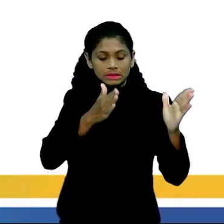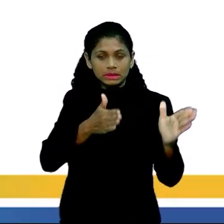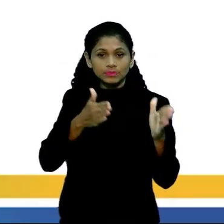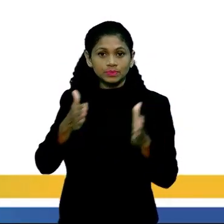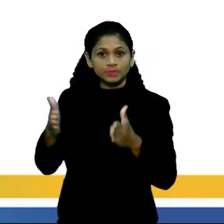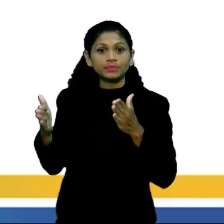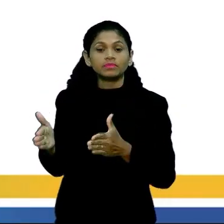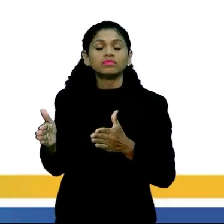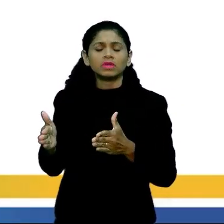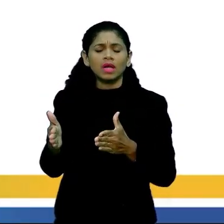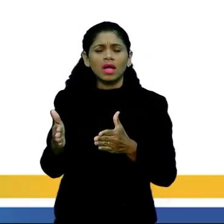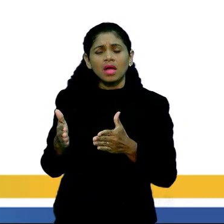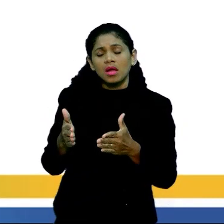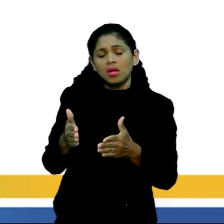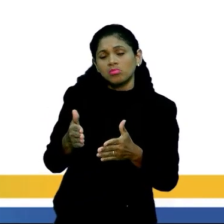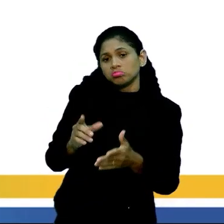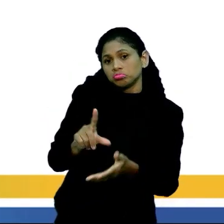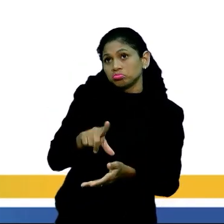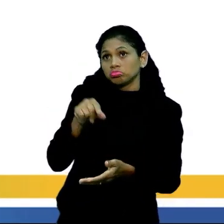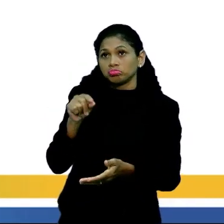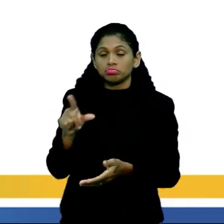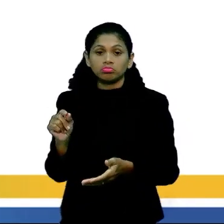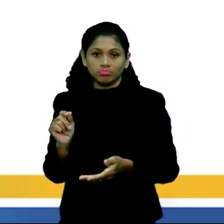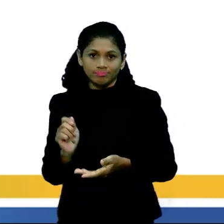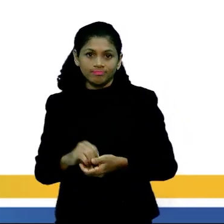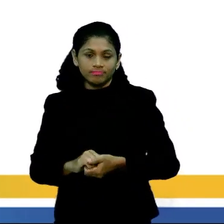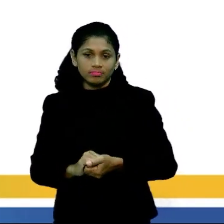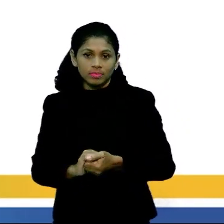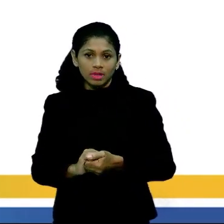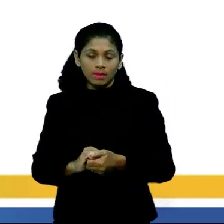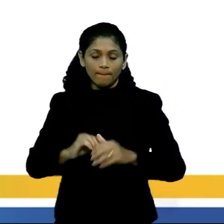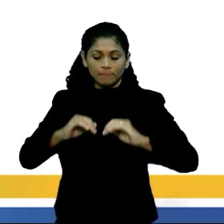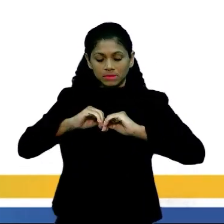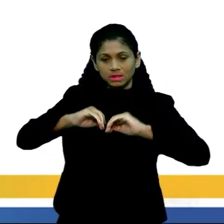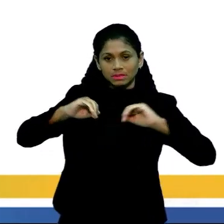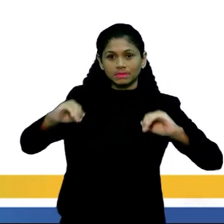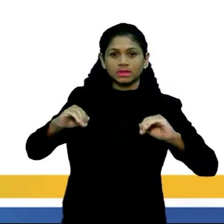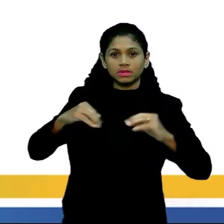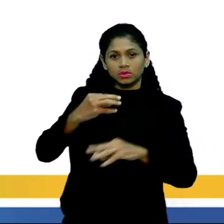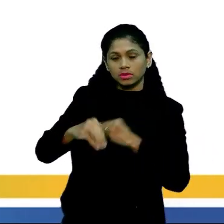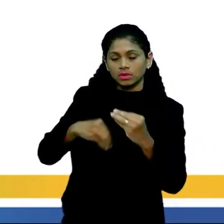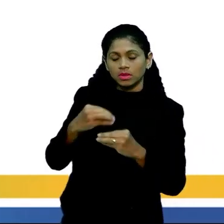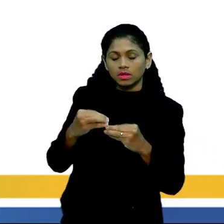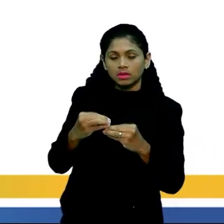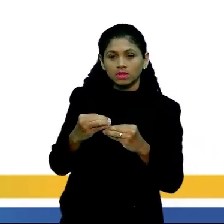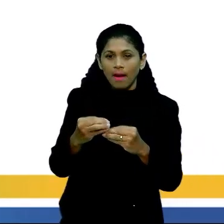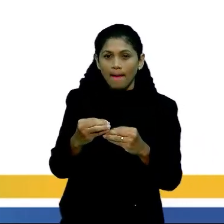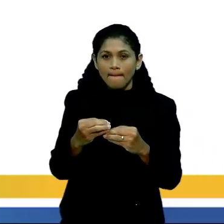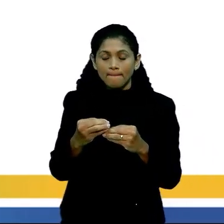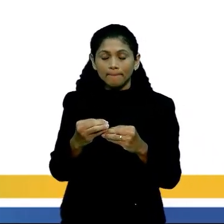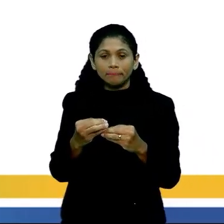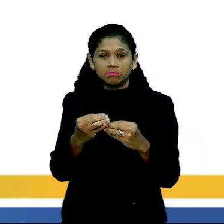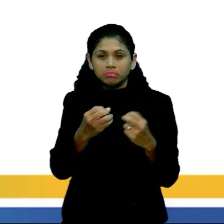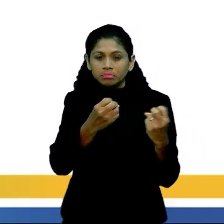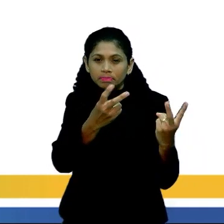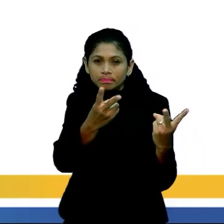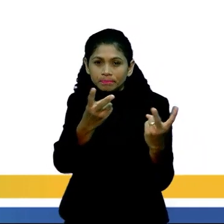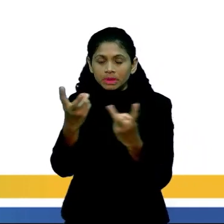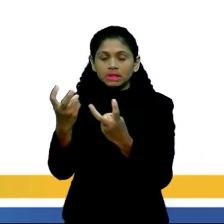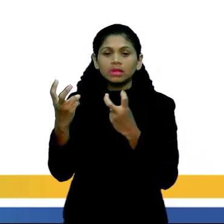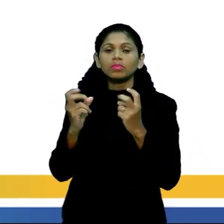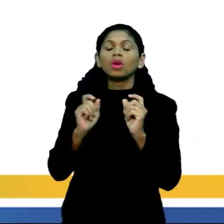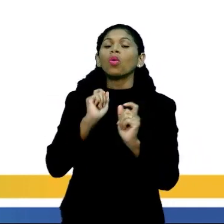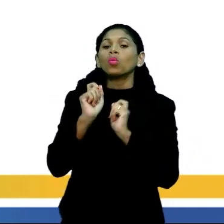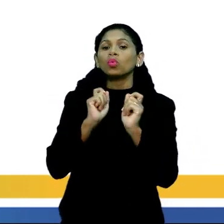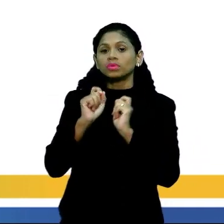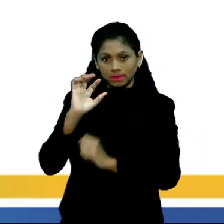são bem sugestivos, né? O nome da separação de mistura já me induz a perceber o que está acontecendo com a utilização